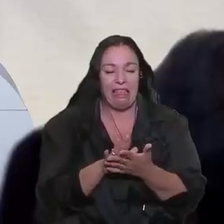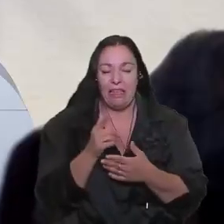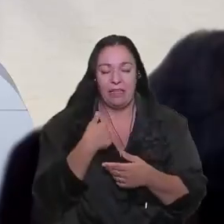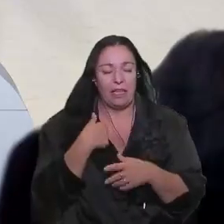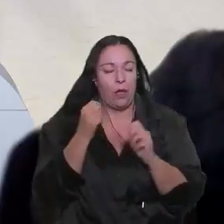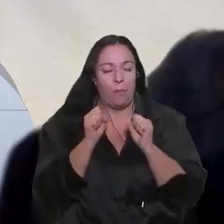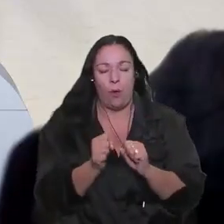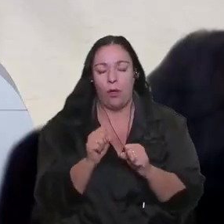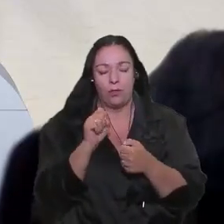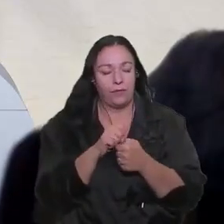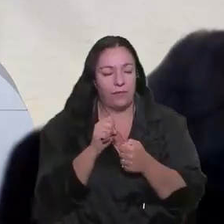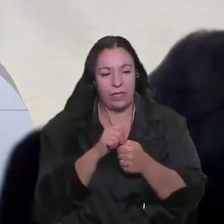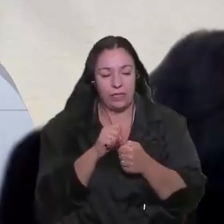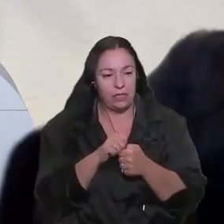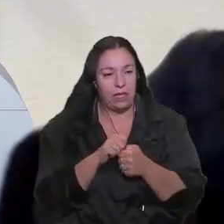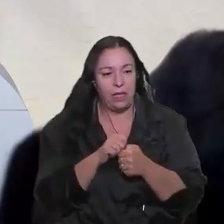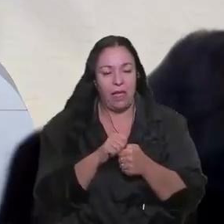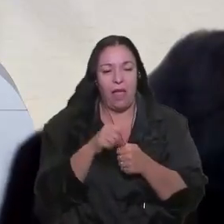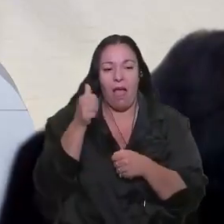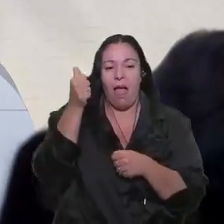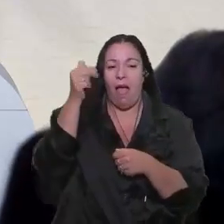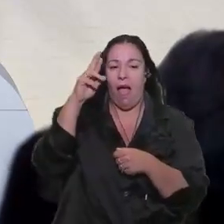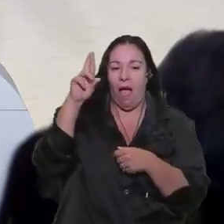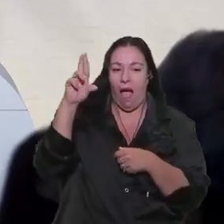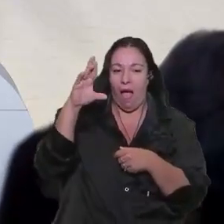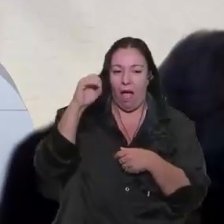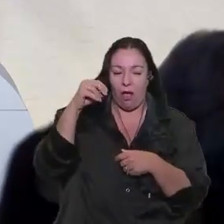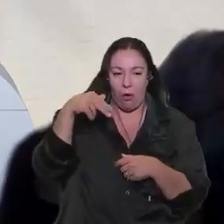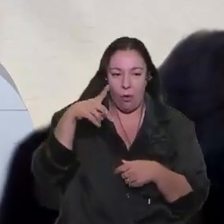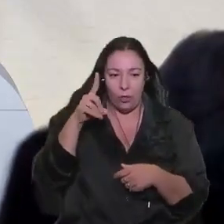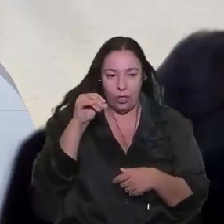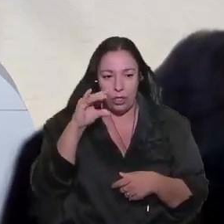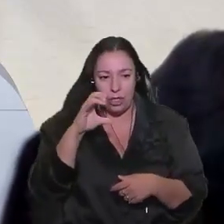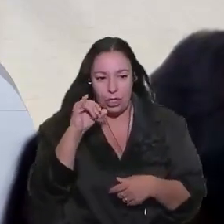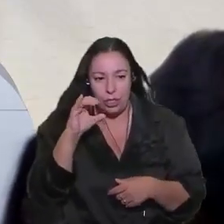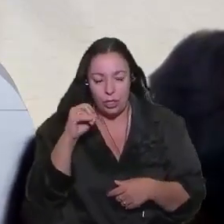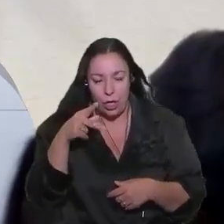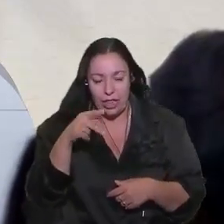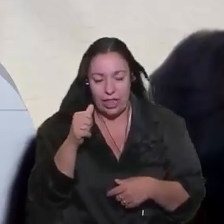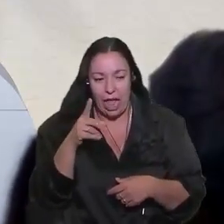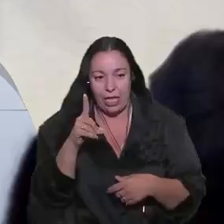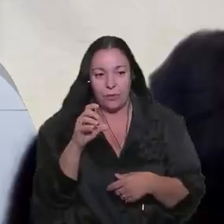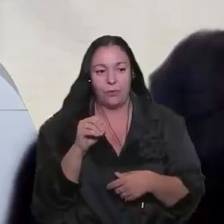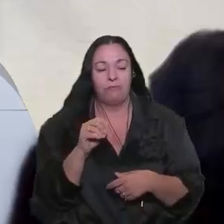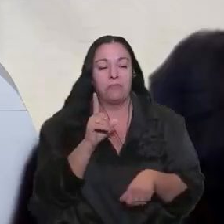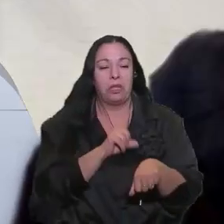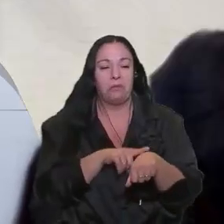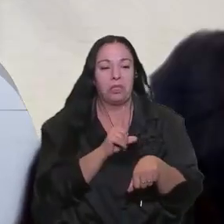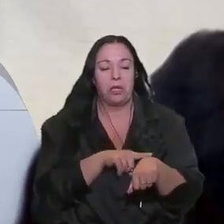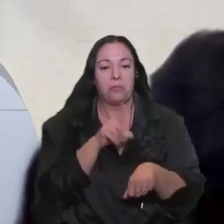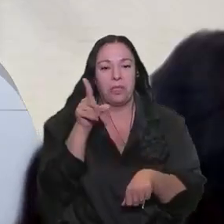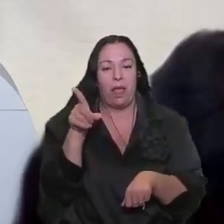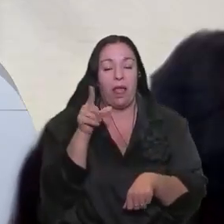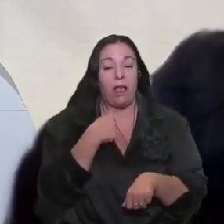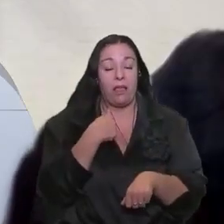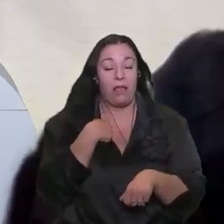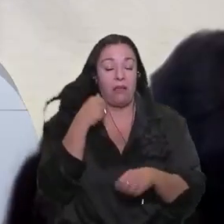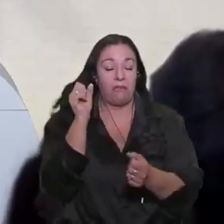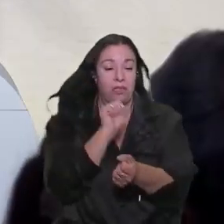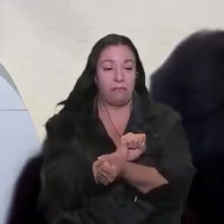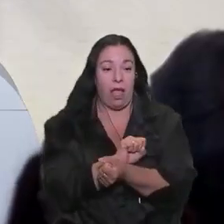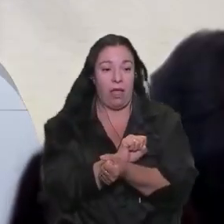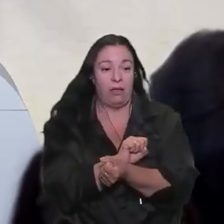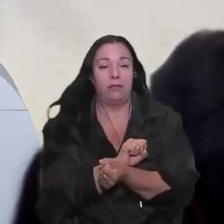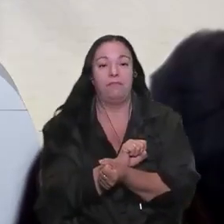Contita não se vende por gelo, ar-condicionado, mergulhos de cabeça dentro do freezer. Ela tem o tempo dela e eu que espere, enquanto